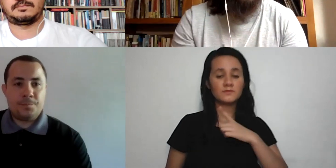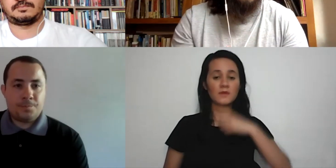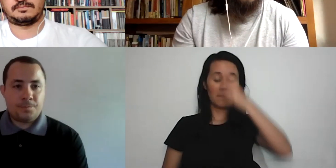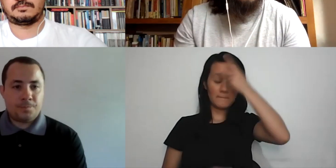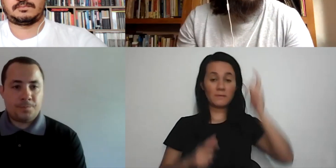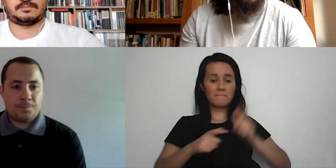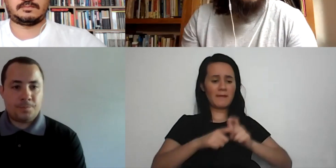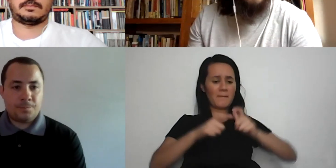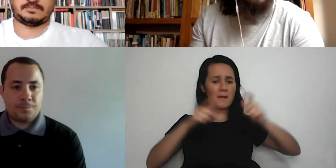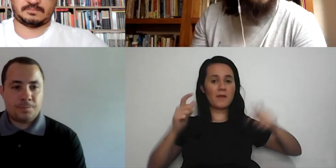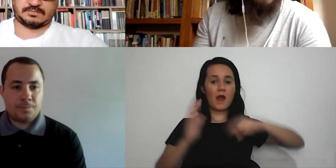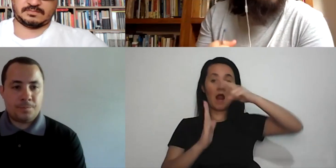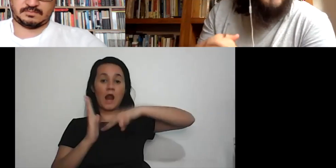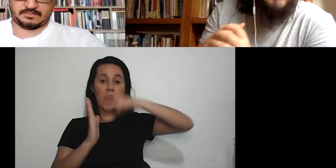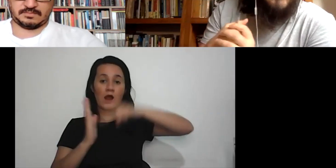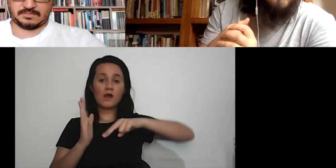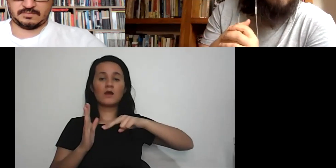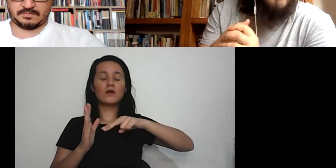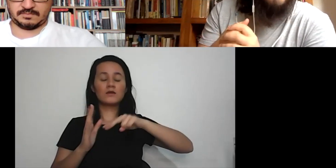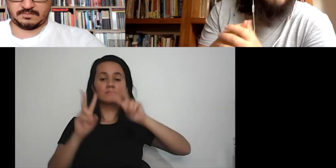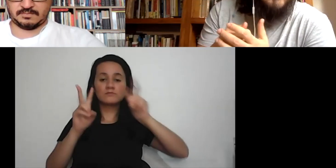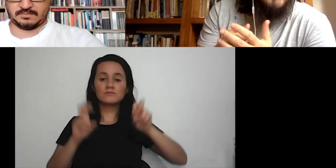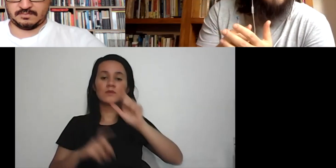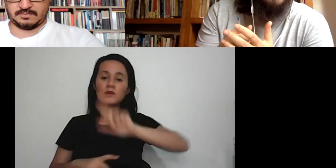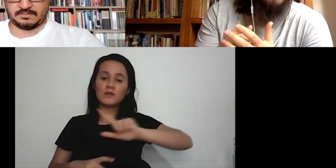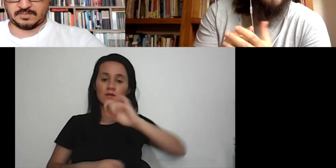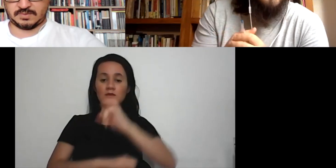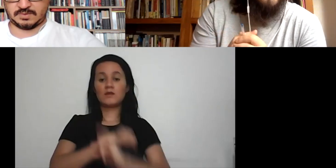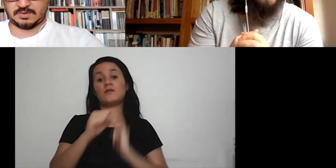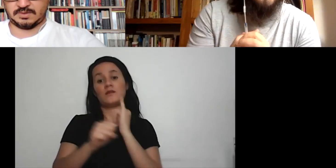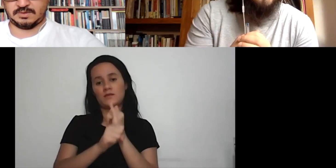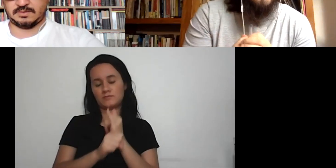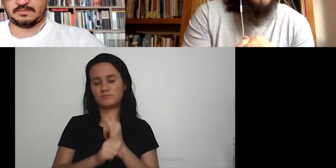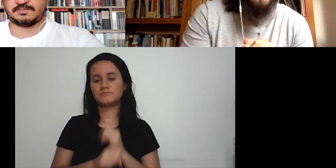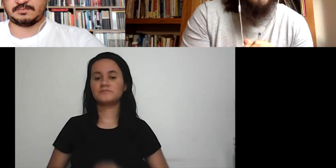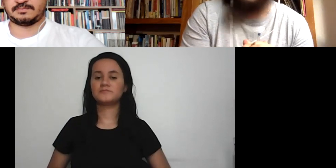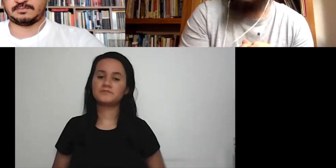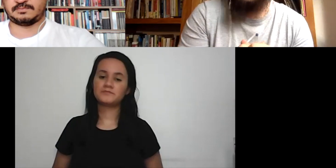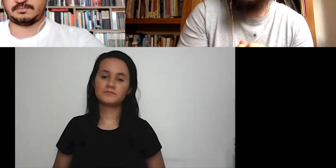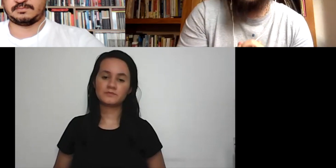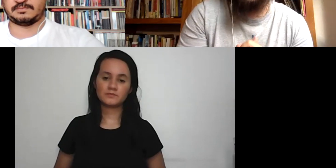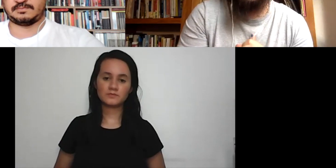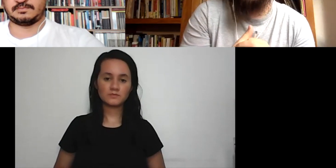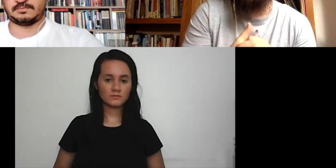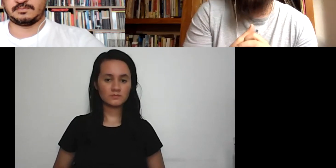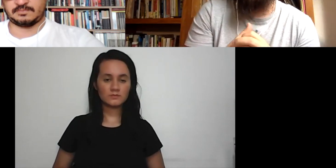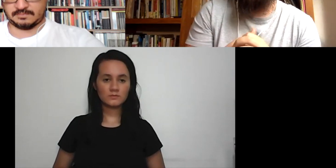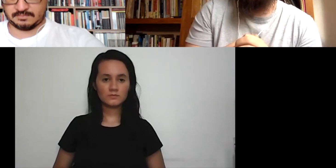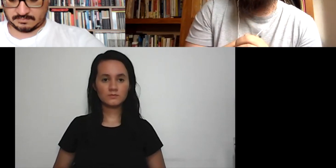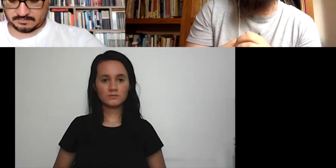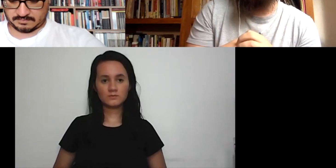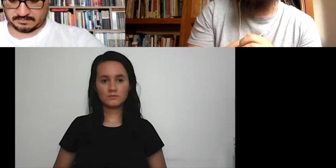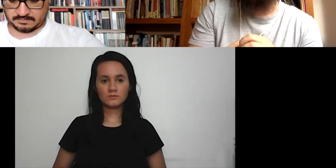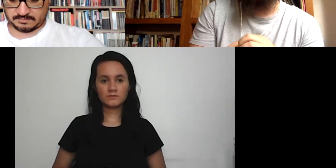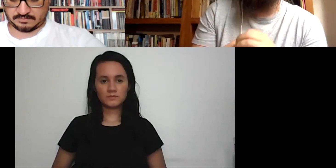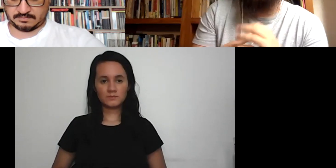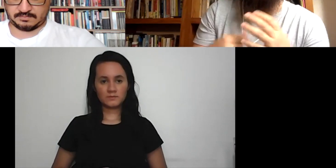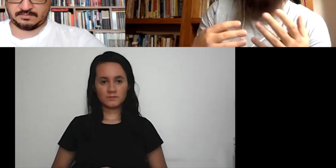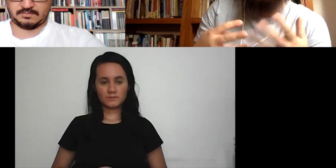conteúdo literário pela internet, né? Então, assim, acho que